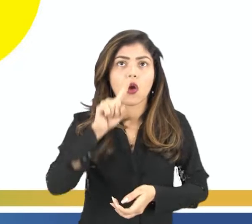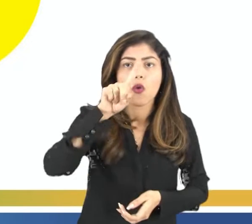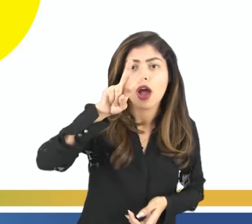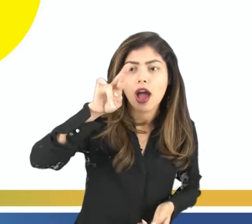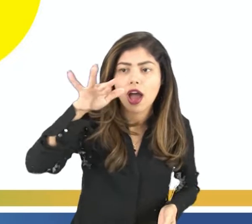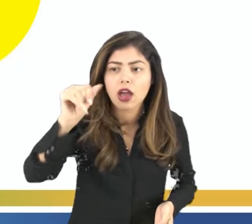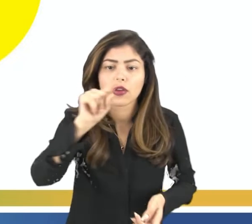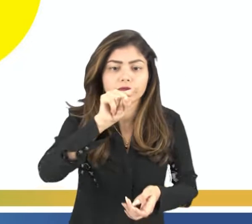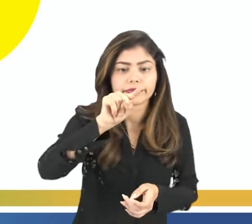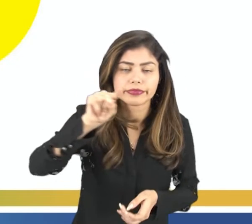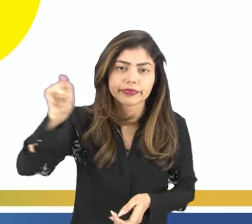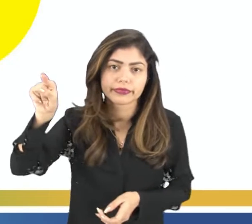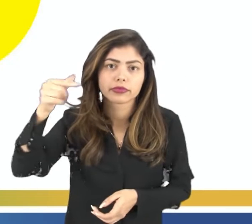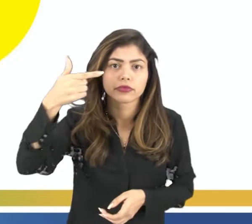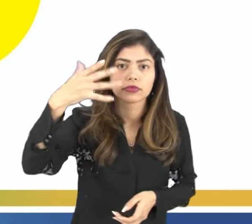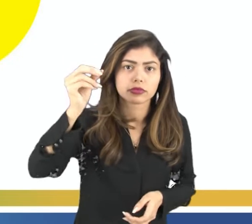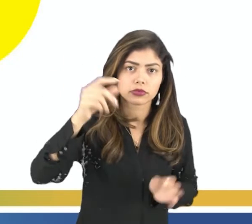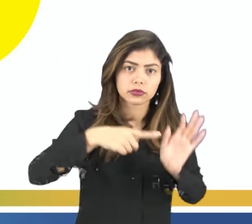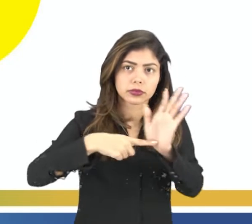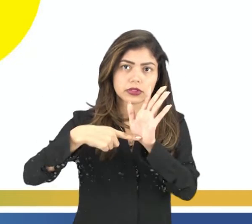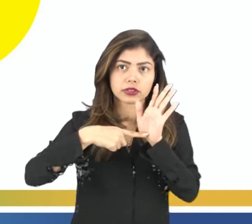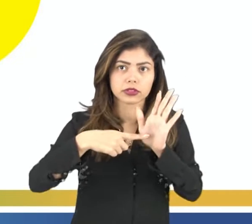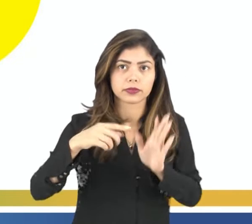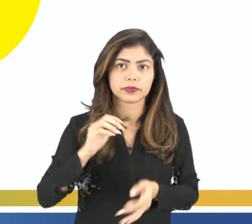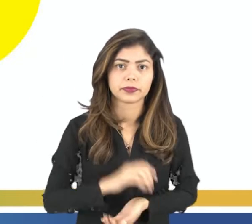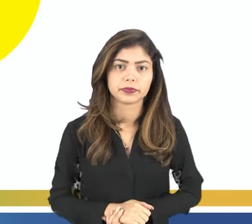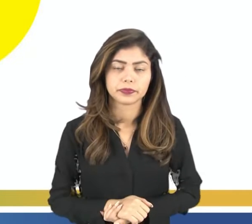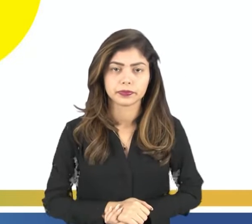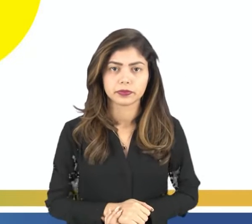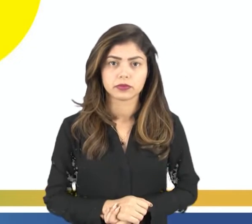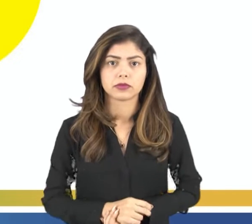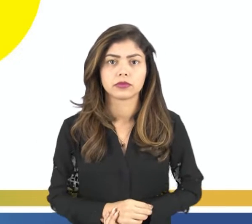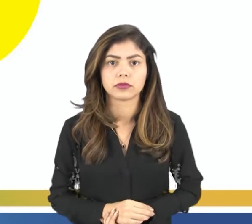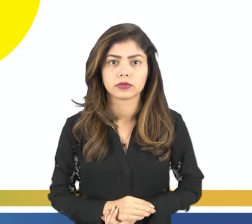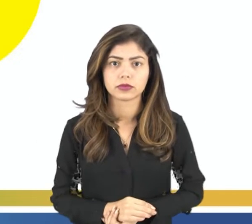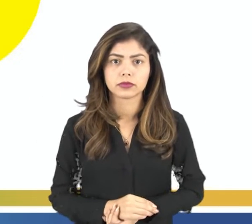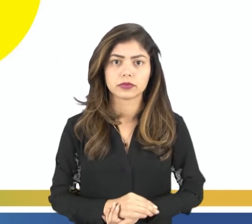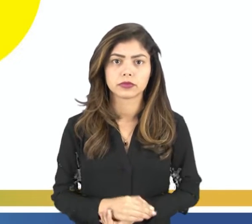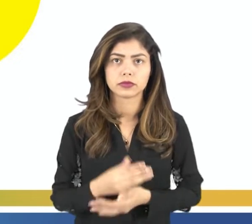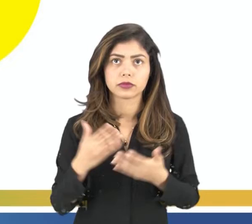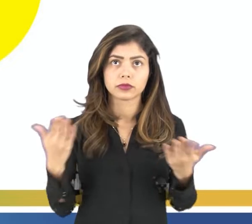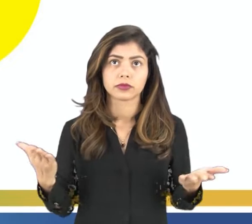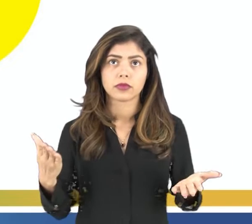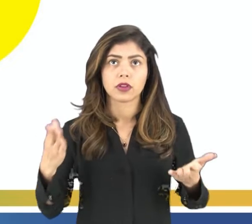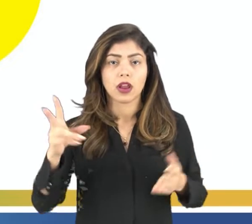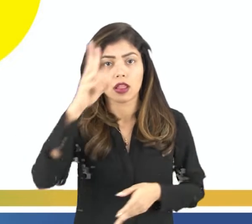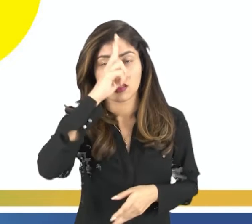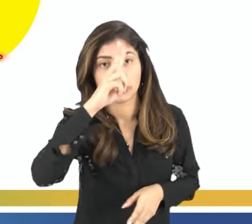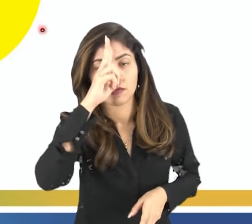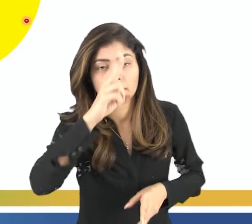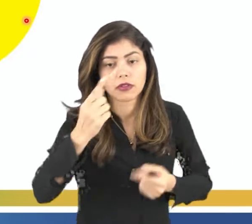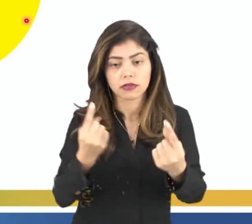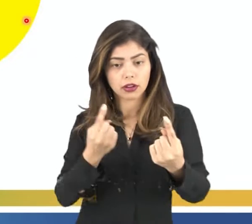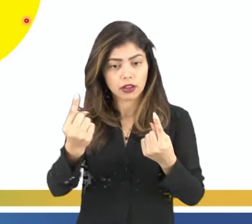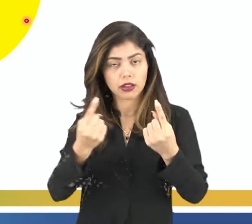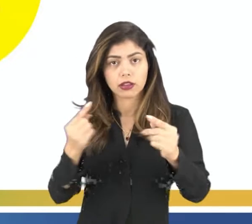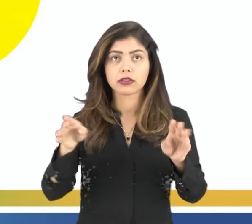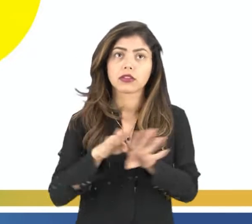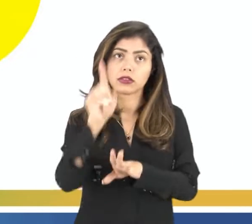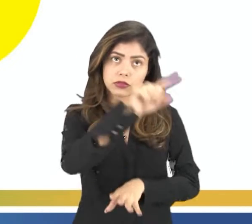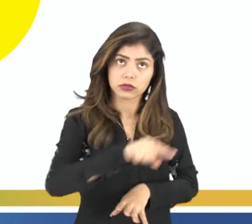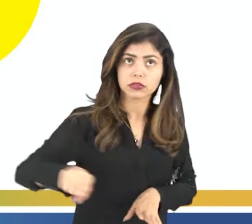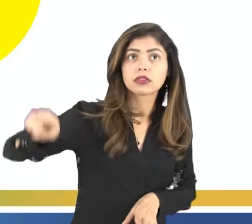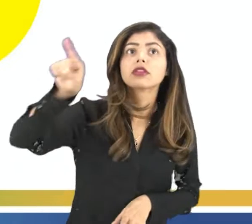esse segmento que nós temos aqui, indicado por 20 centímetros. Então, lembrando da relação da área do